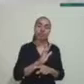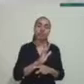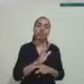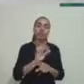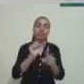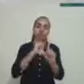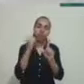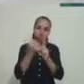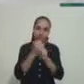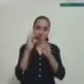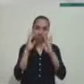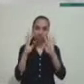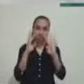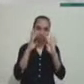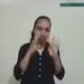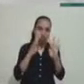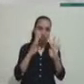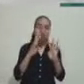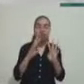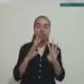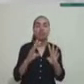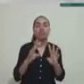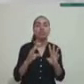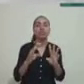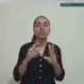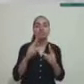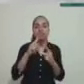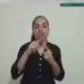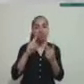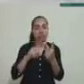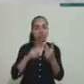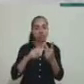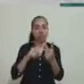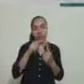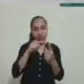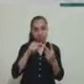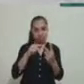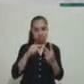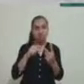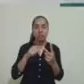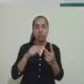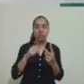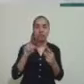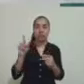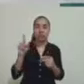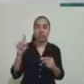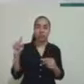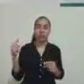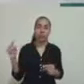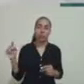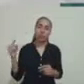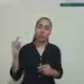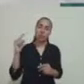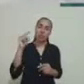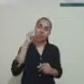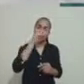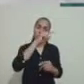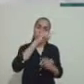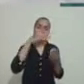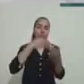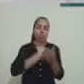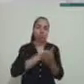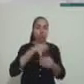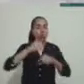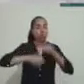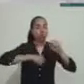social. Nesse momento, eles estão fazendo um trajeto de Aparecida do Norte até Botucatu, de